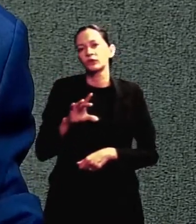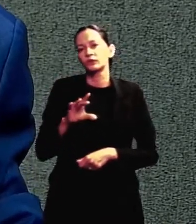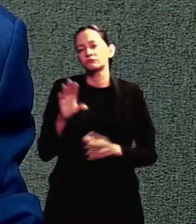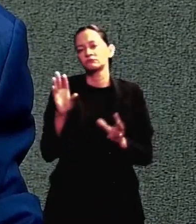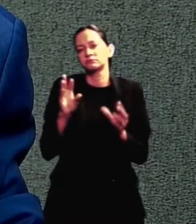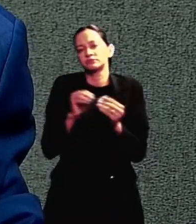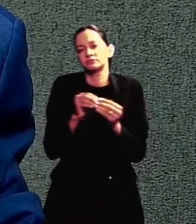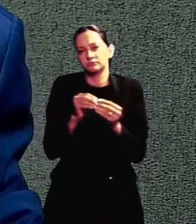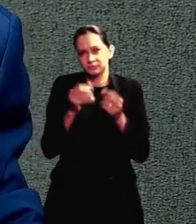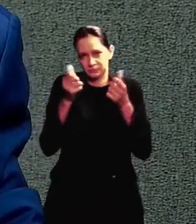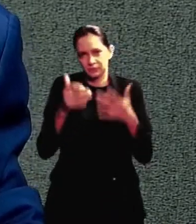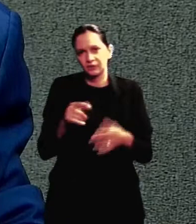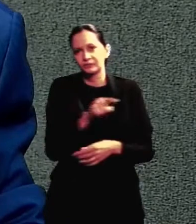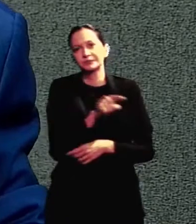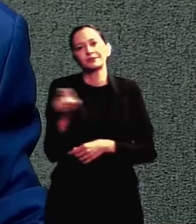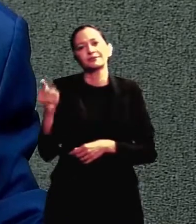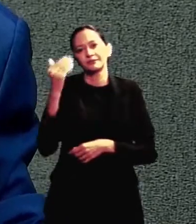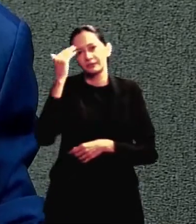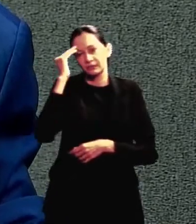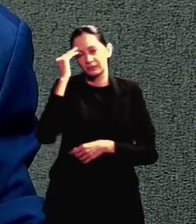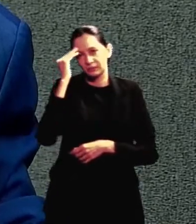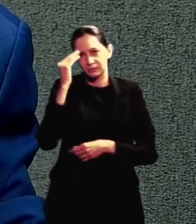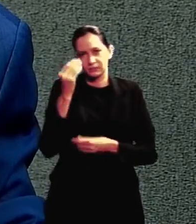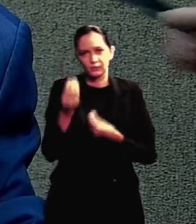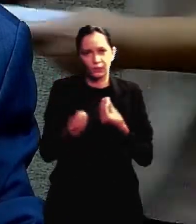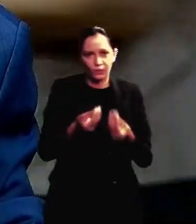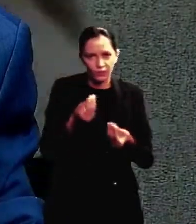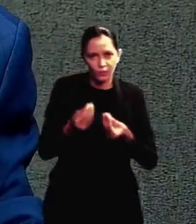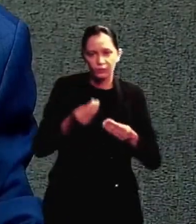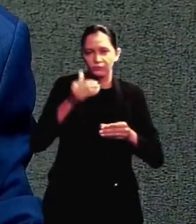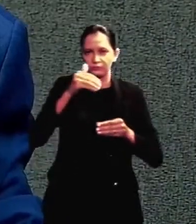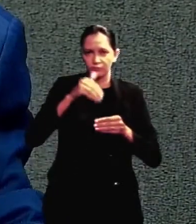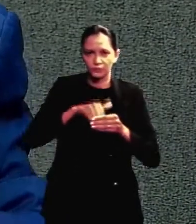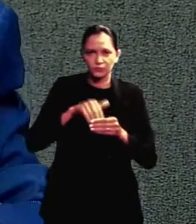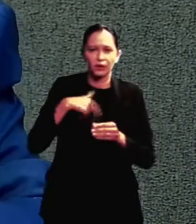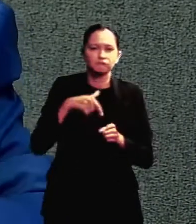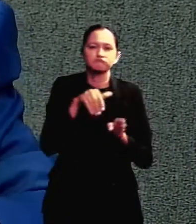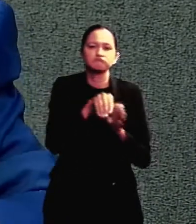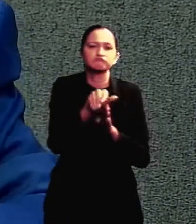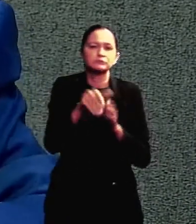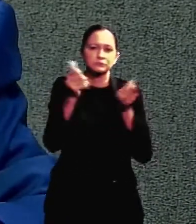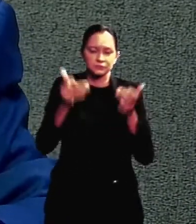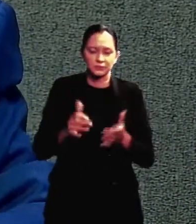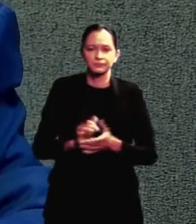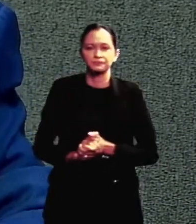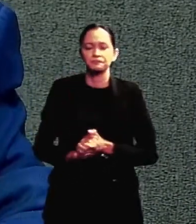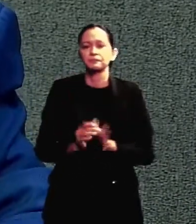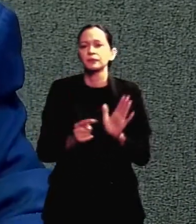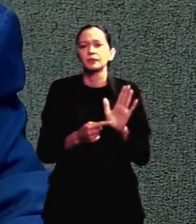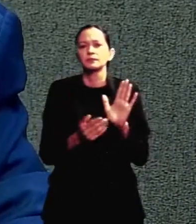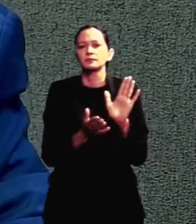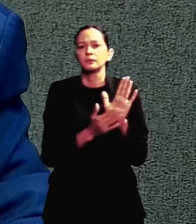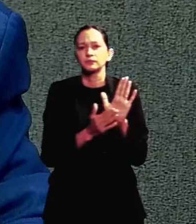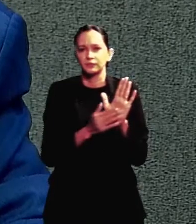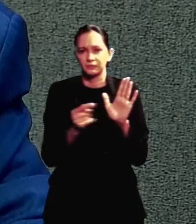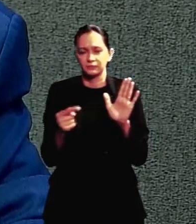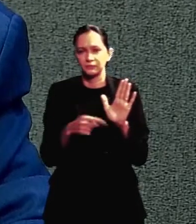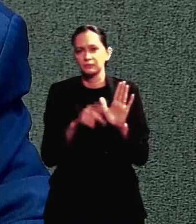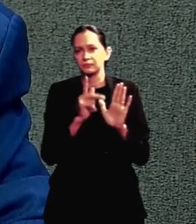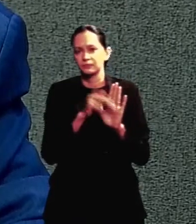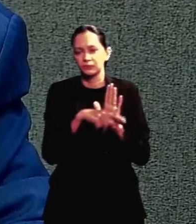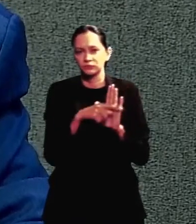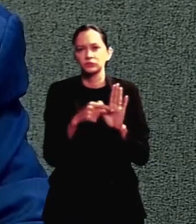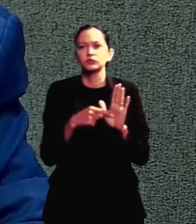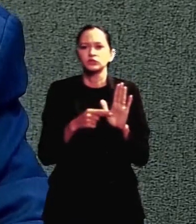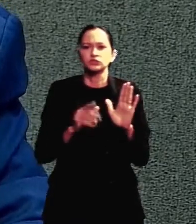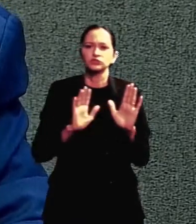aqui, para facilitar a votação dos colegas, isso aqui já é uma matéria que... Nós